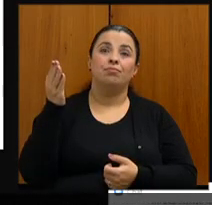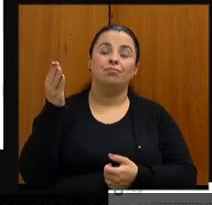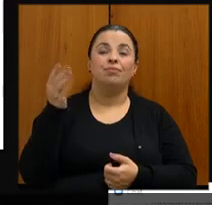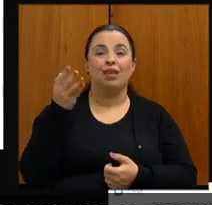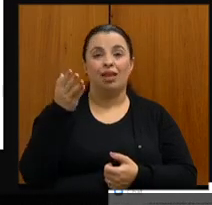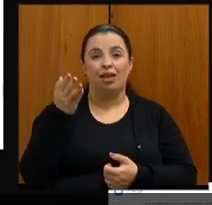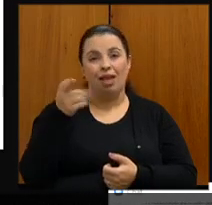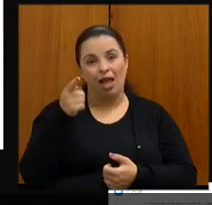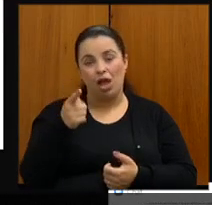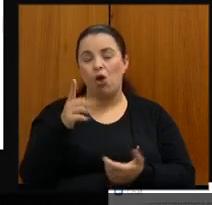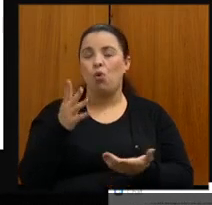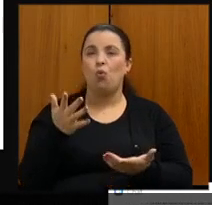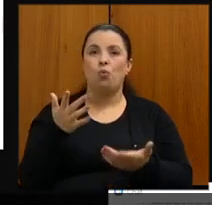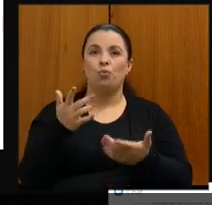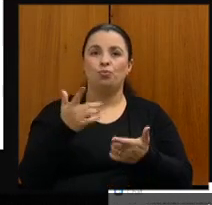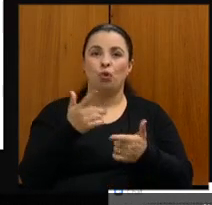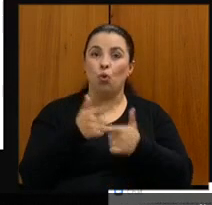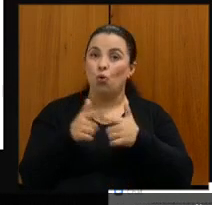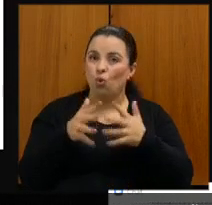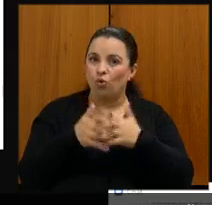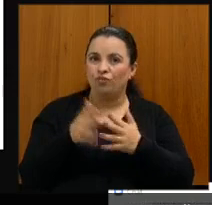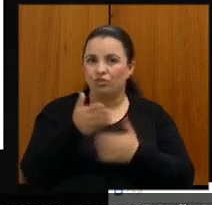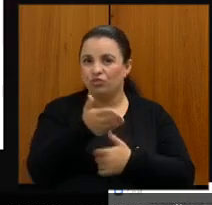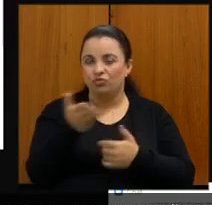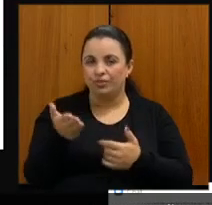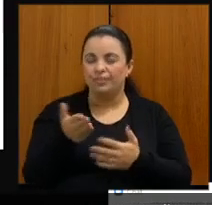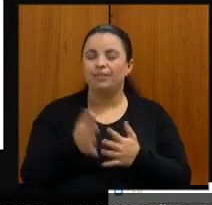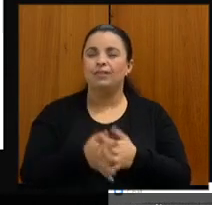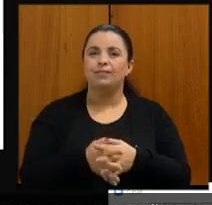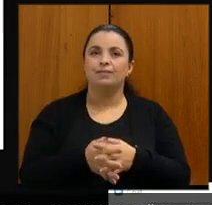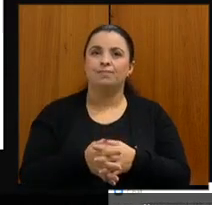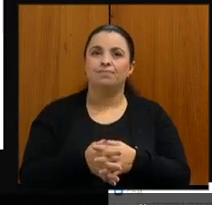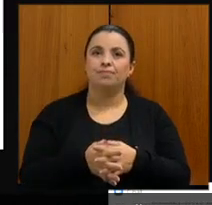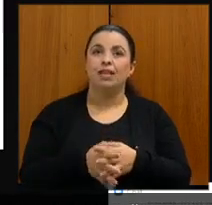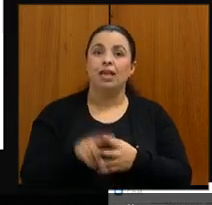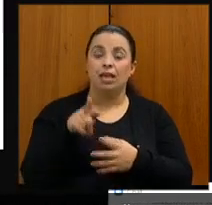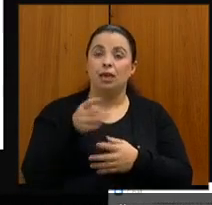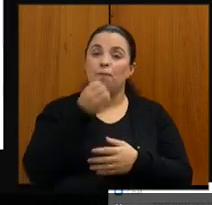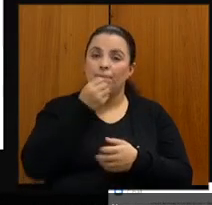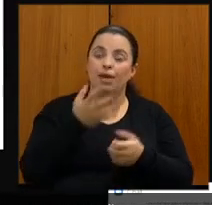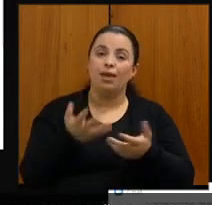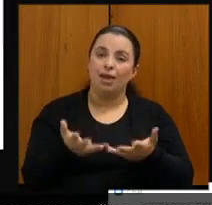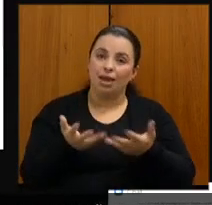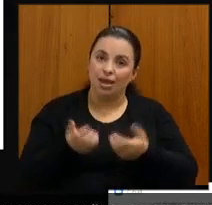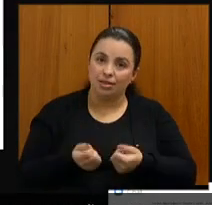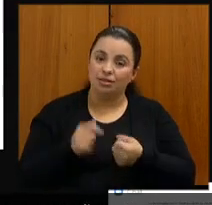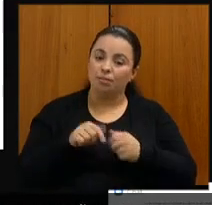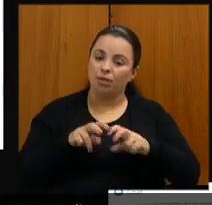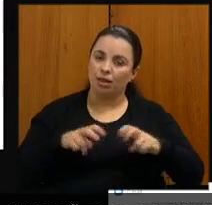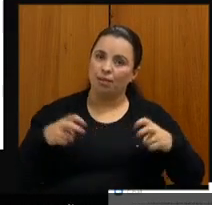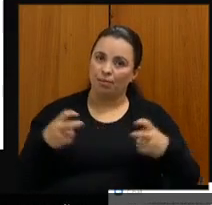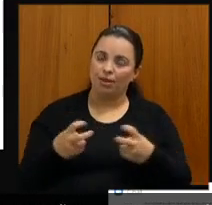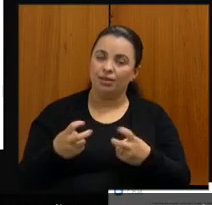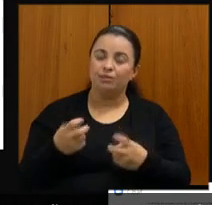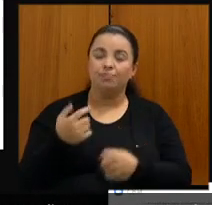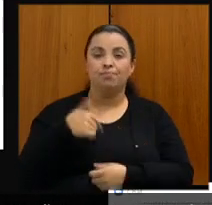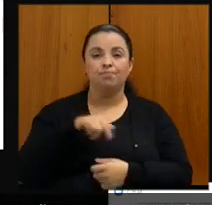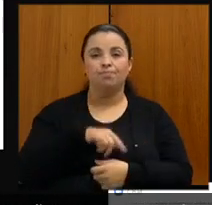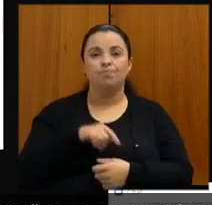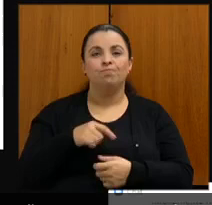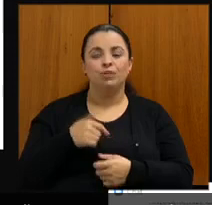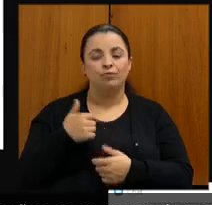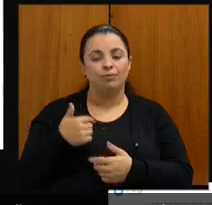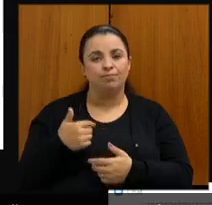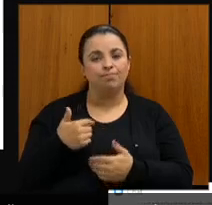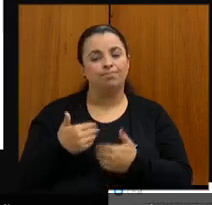que estão aqui conosco como um caso bem recebido pela mesa e que a gente vem